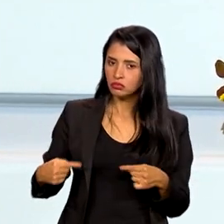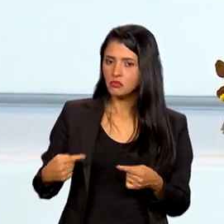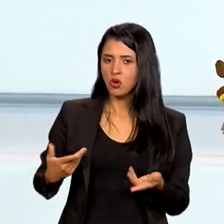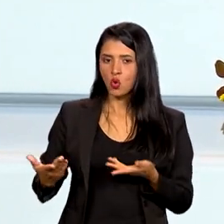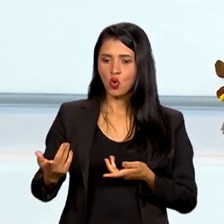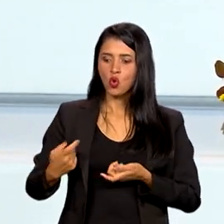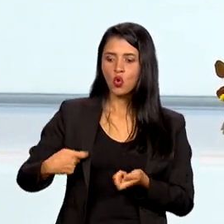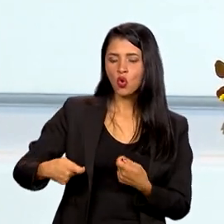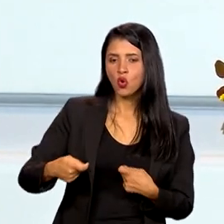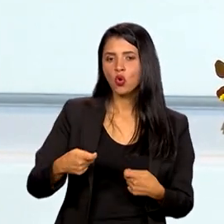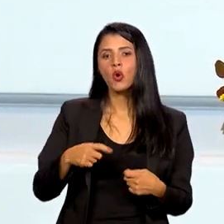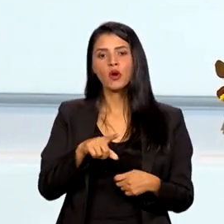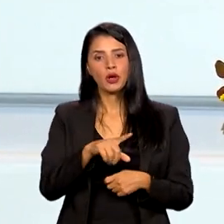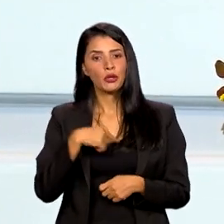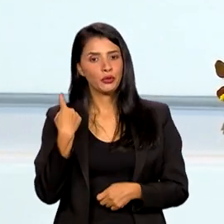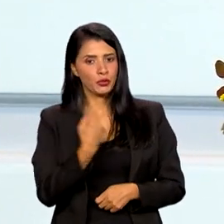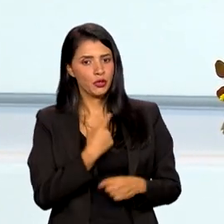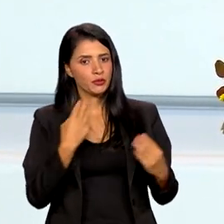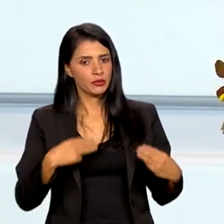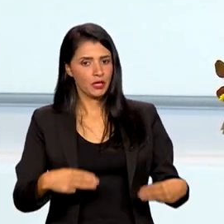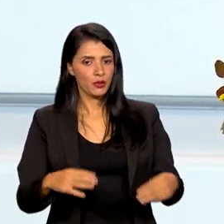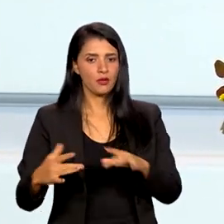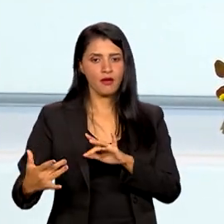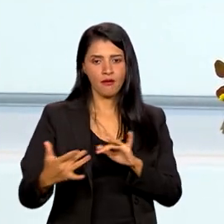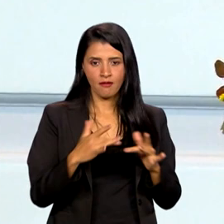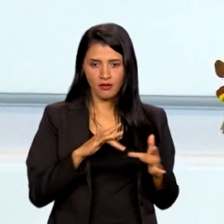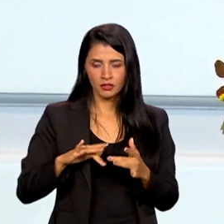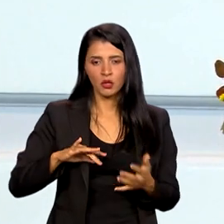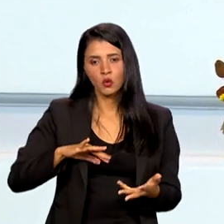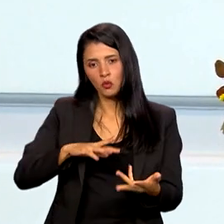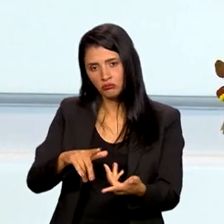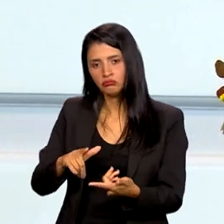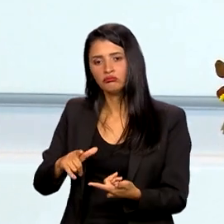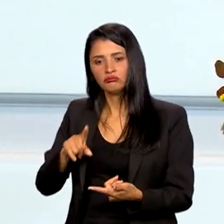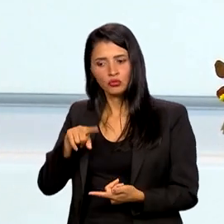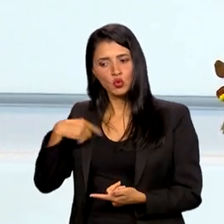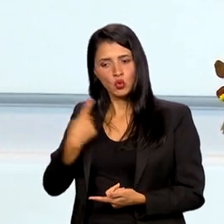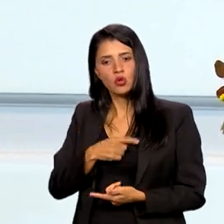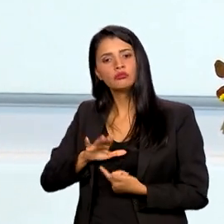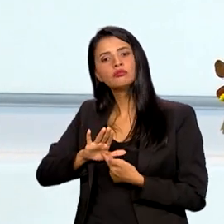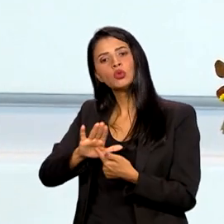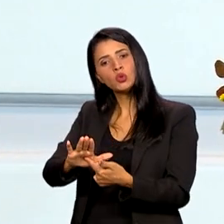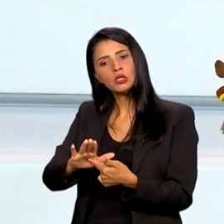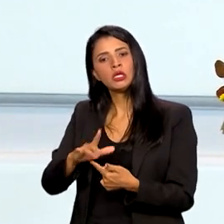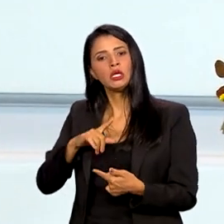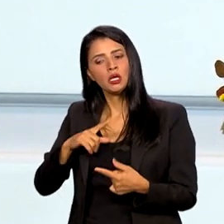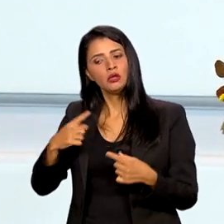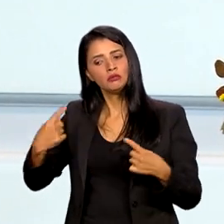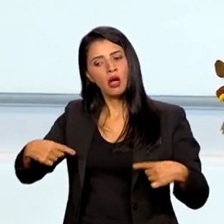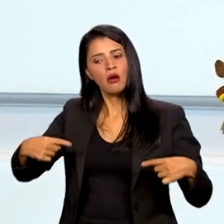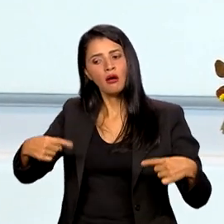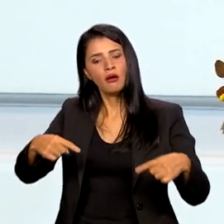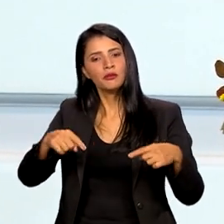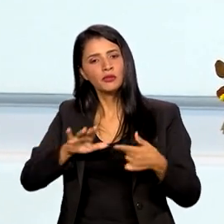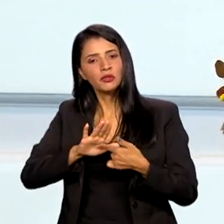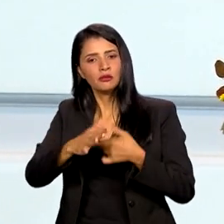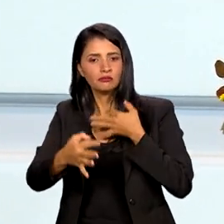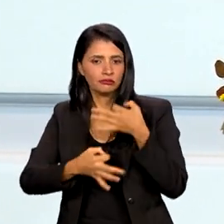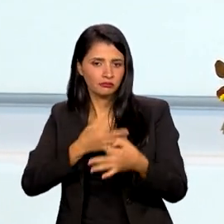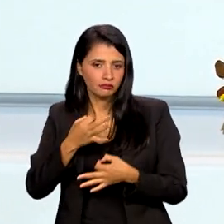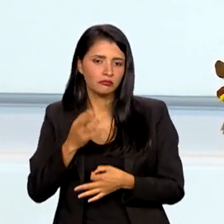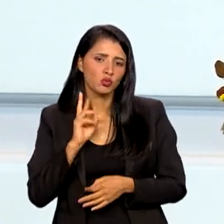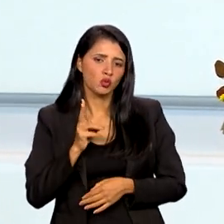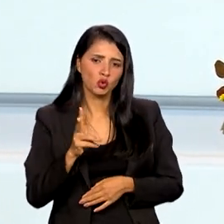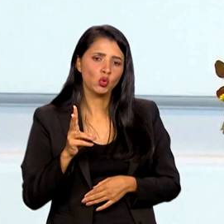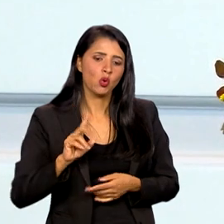o Ministério das Relações Exteriores, sobretudo, vem apresentando contrapartidas. E a negociação